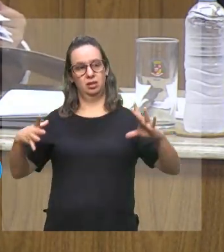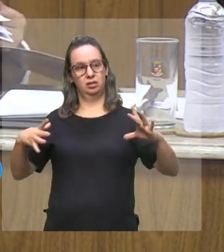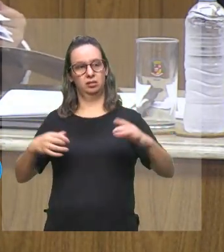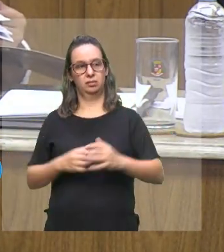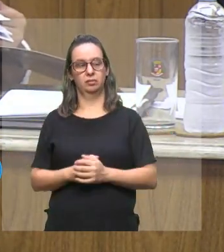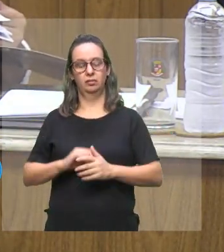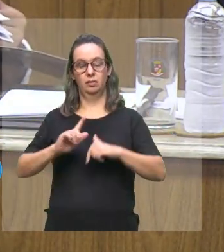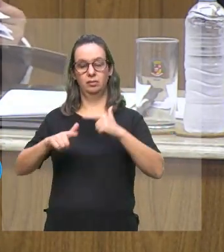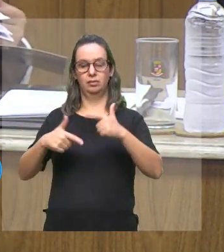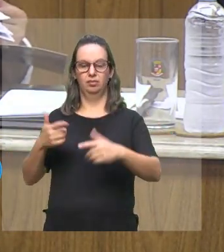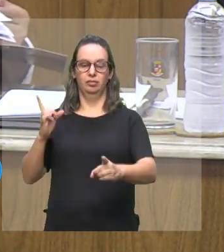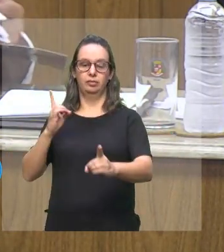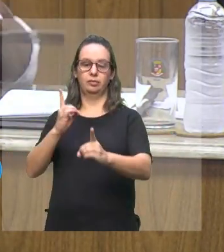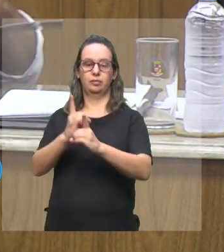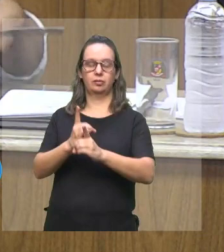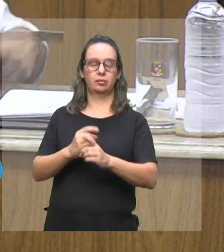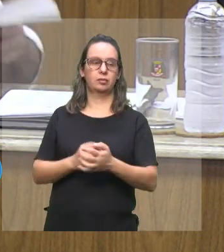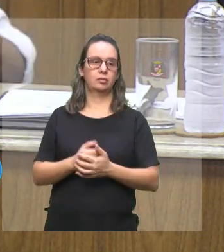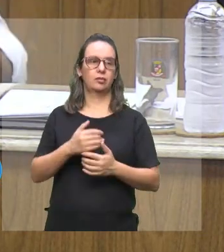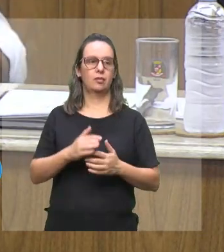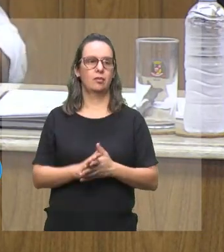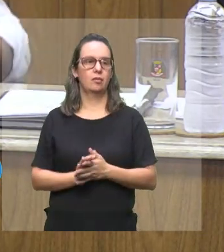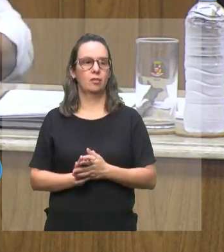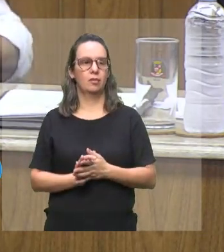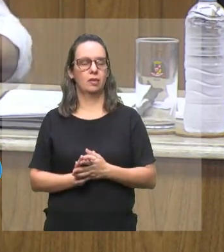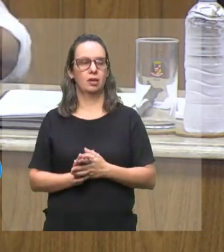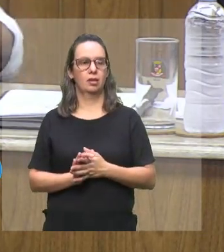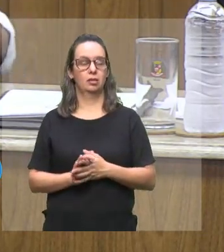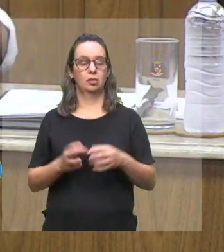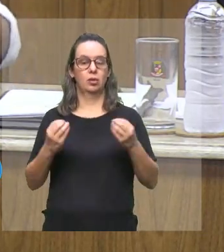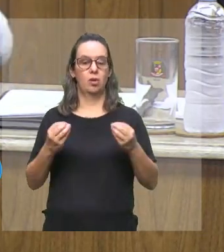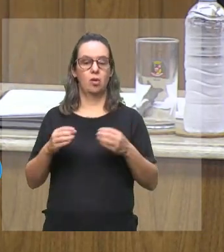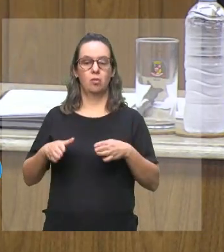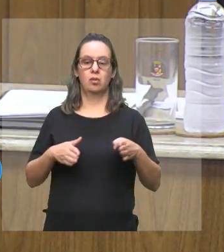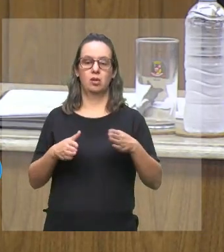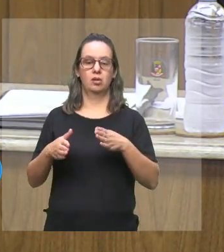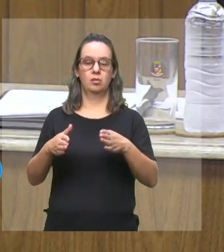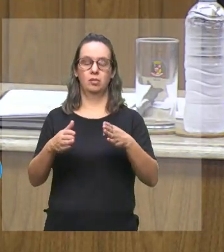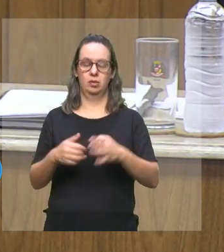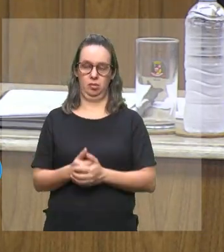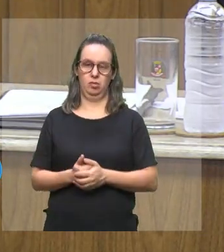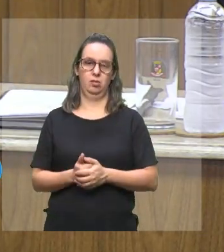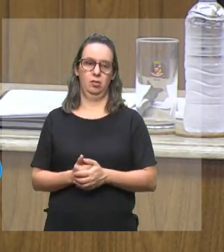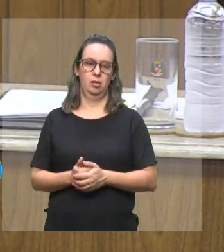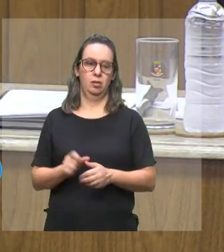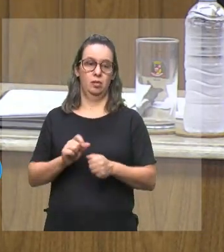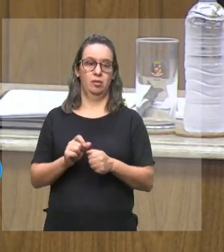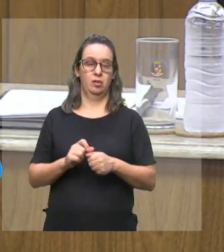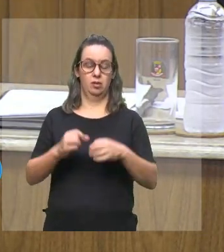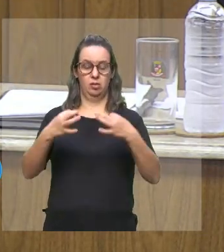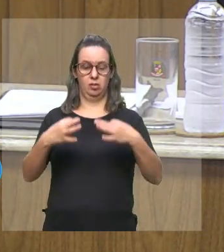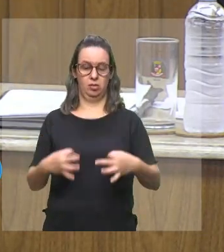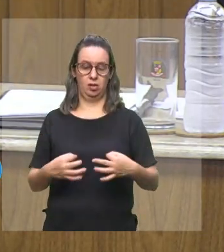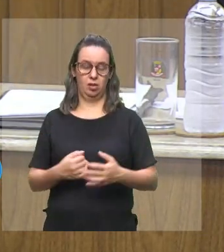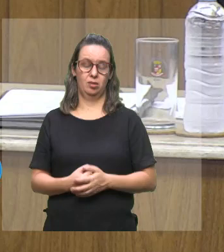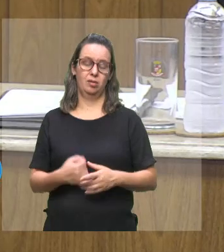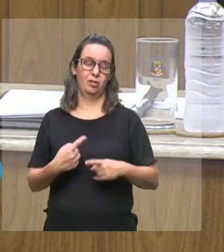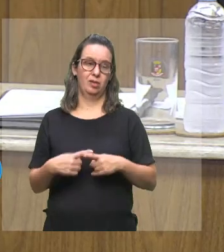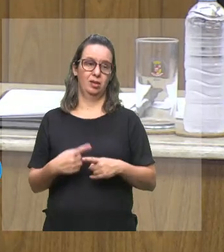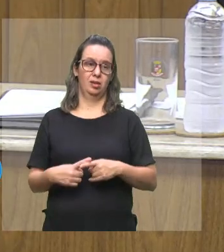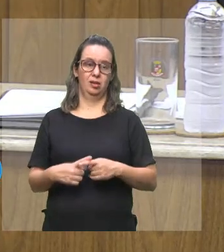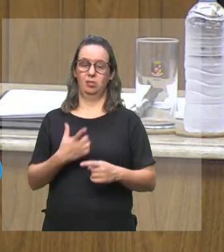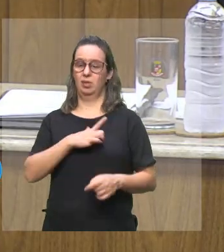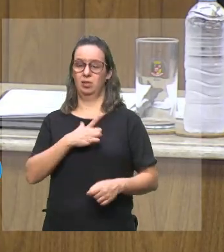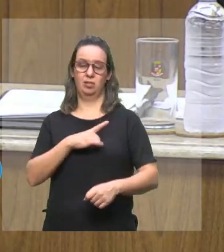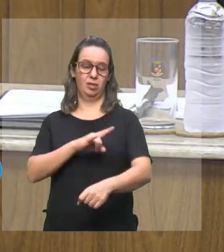solução com aquilo já funcionando. Não há banheiro público ali, há esse problema da sujeira na parte de